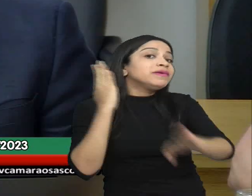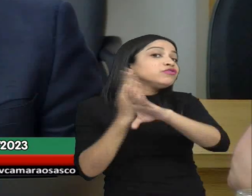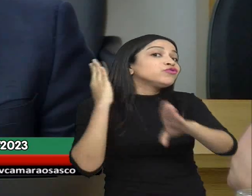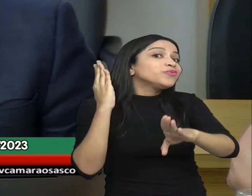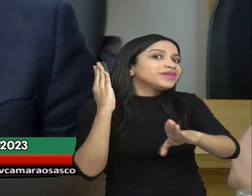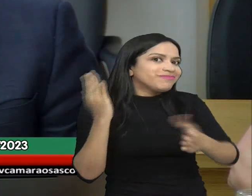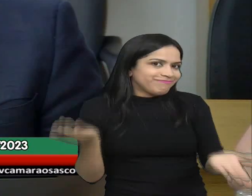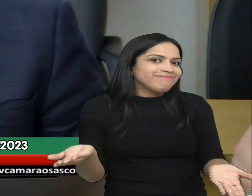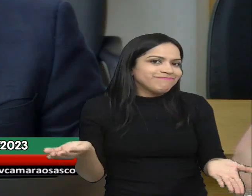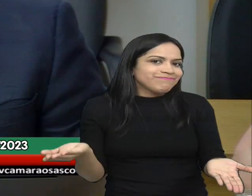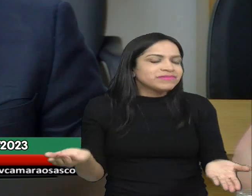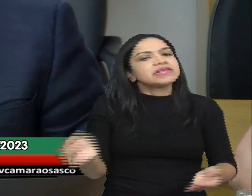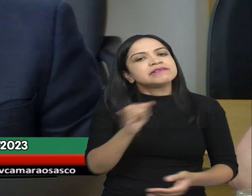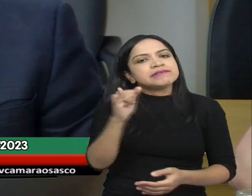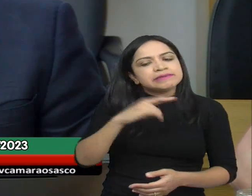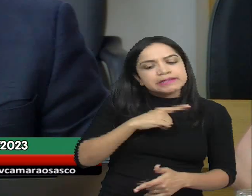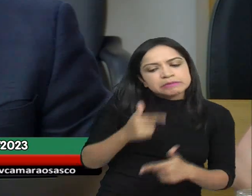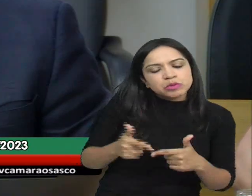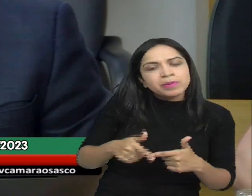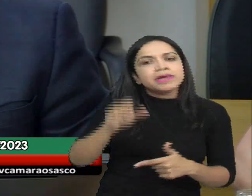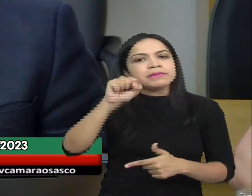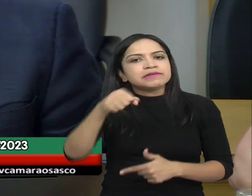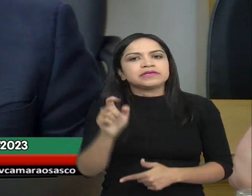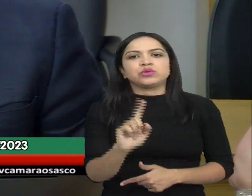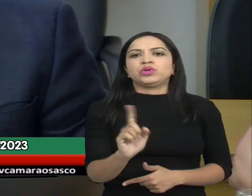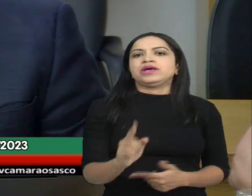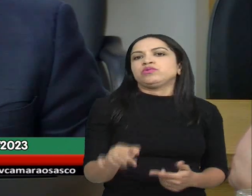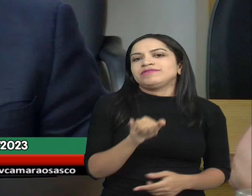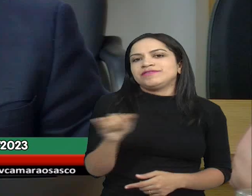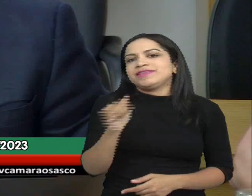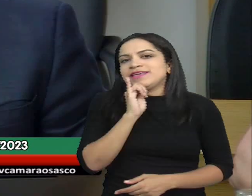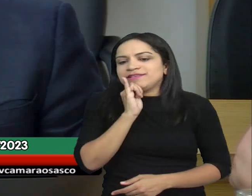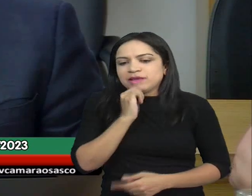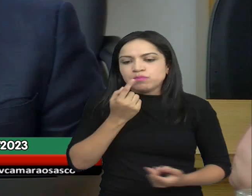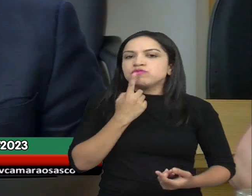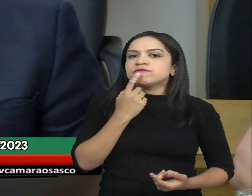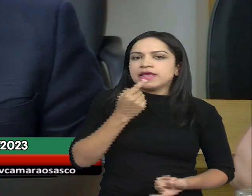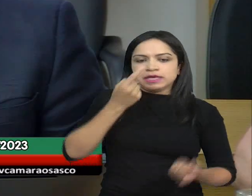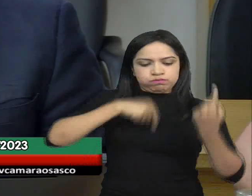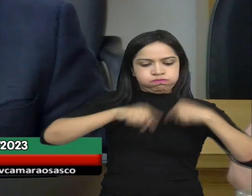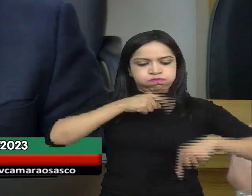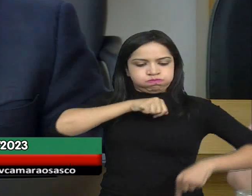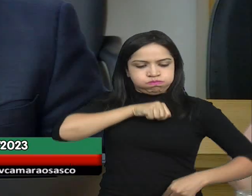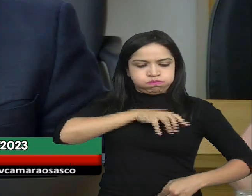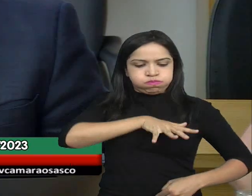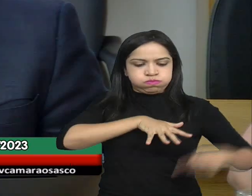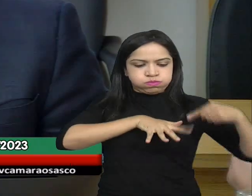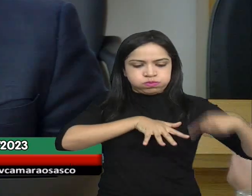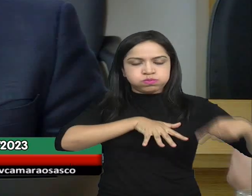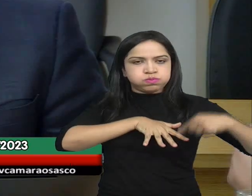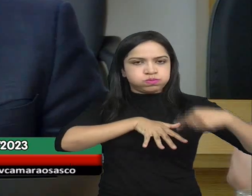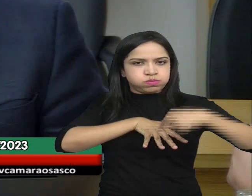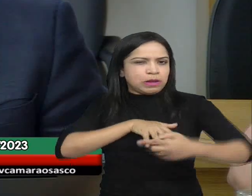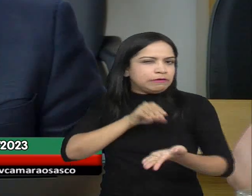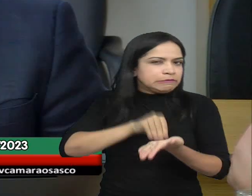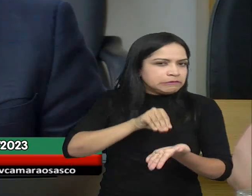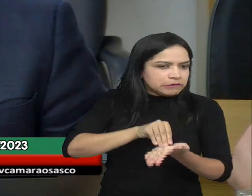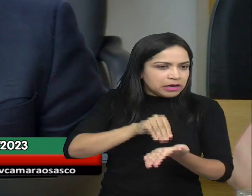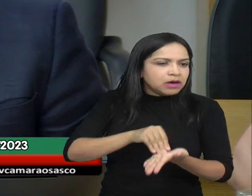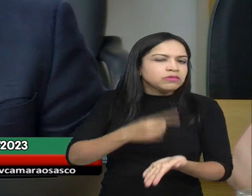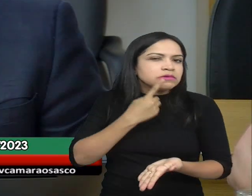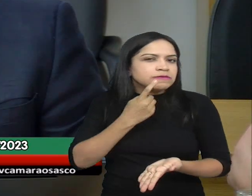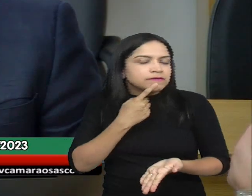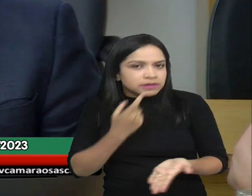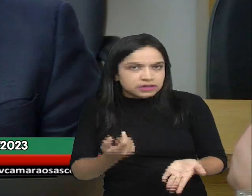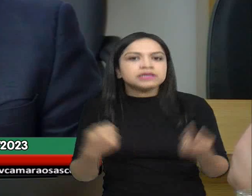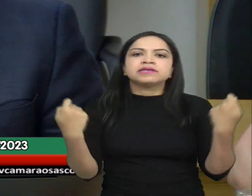né, de isquemia miocárdica, para ver se está faltando sangue nesse coração, tem o teste ergométrico, tem cintilografia